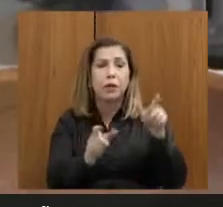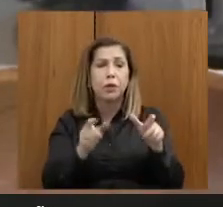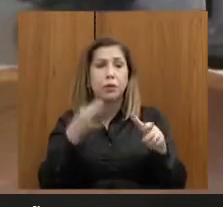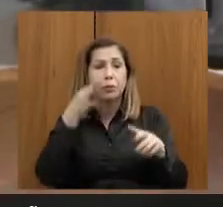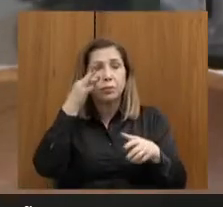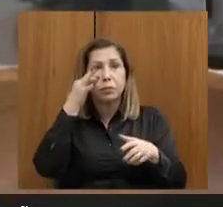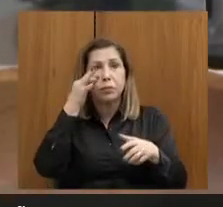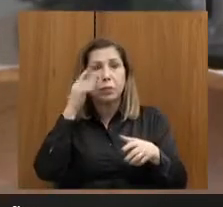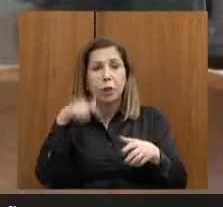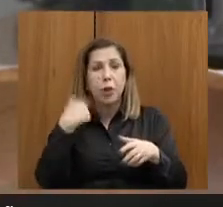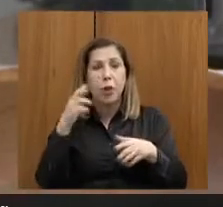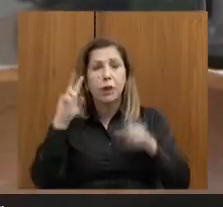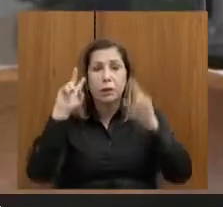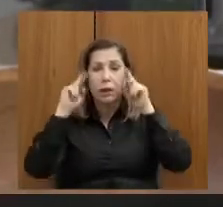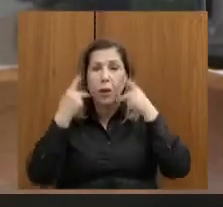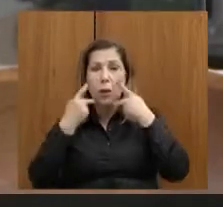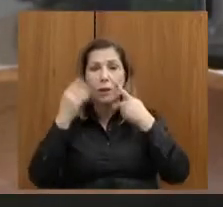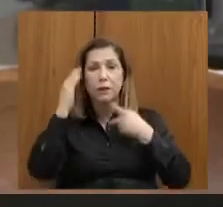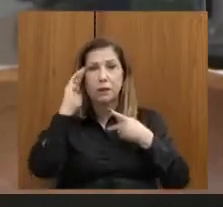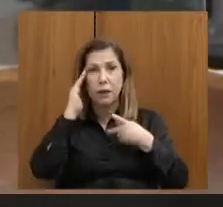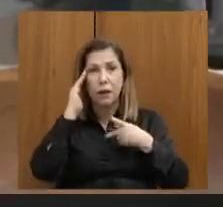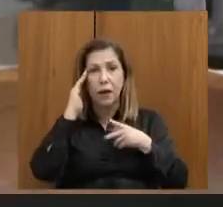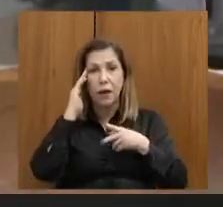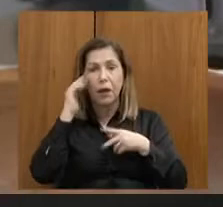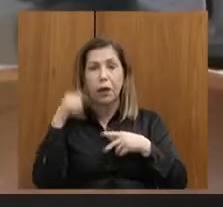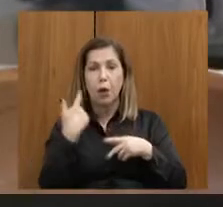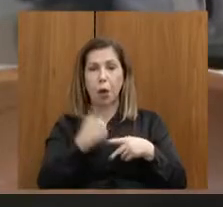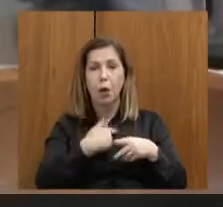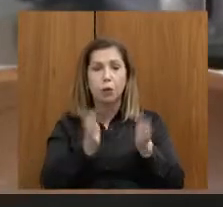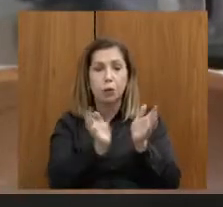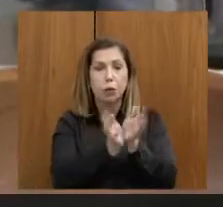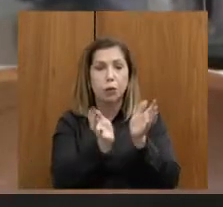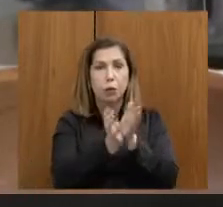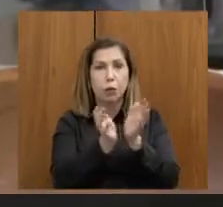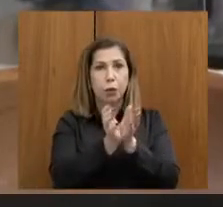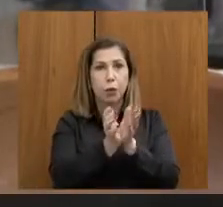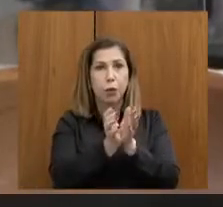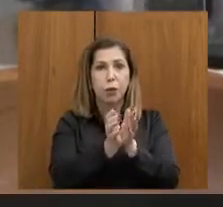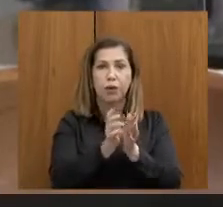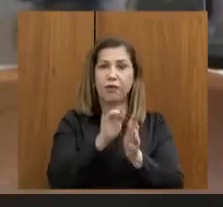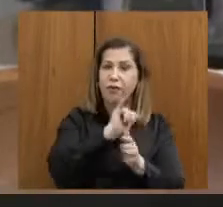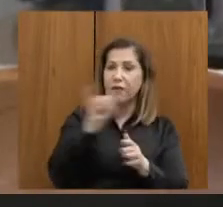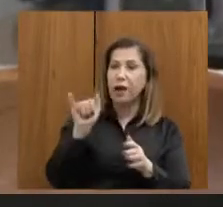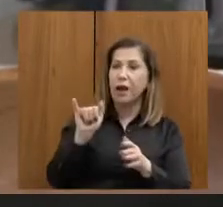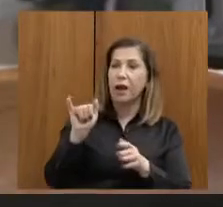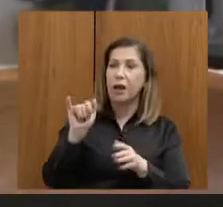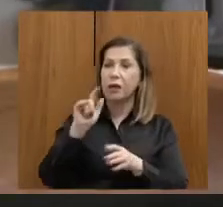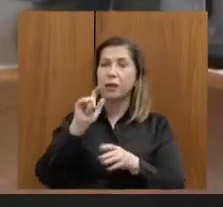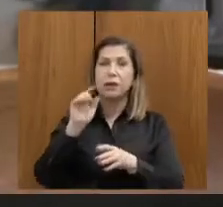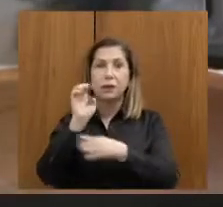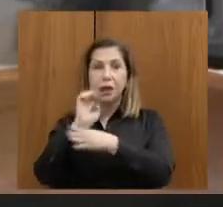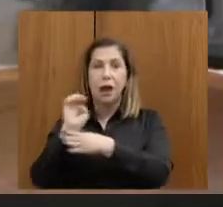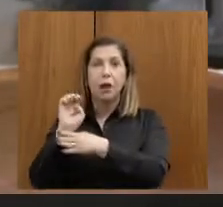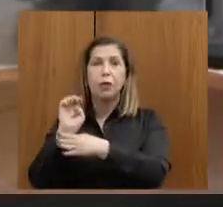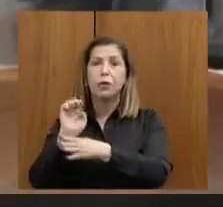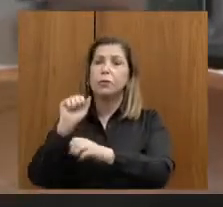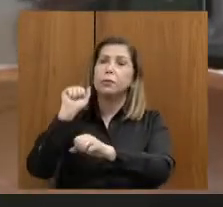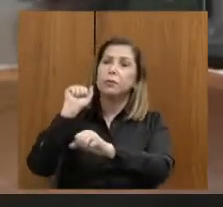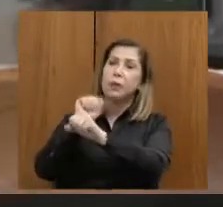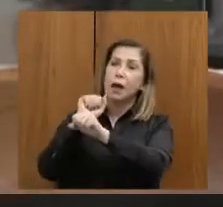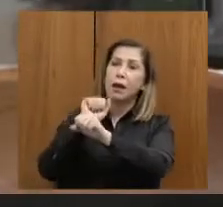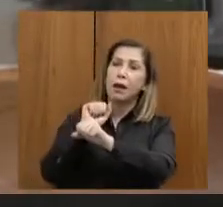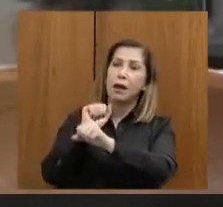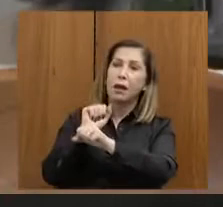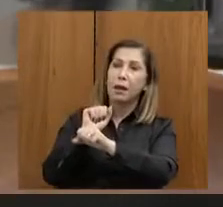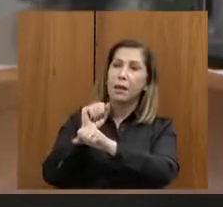estado e como o estado nos compreendes e a gente precisa dizer para ele tá errado para e para de